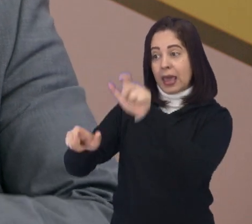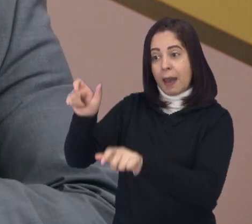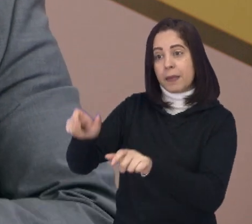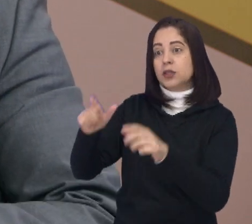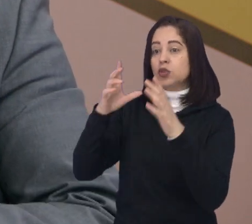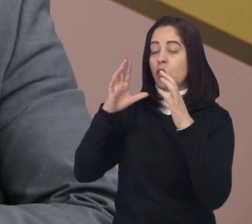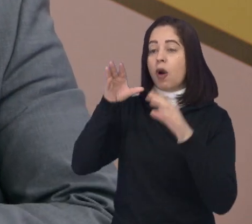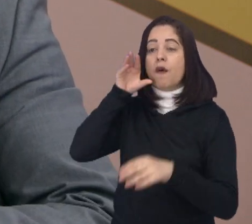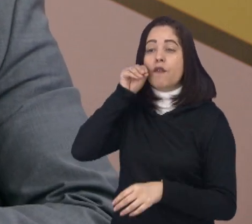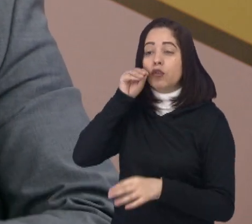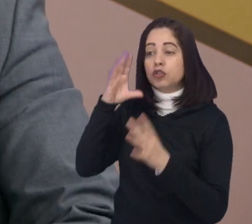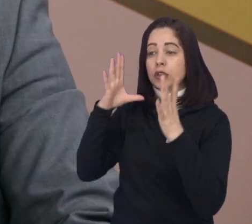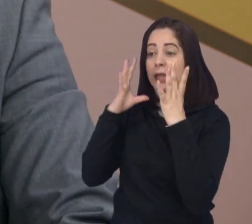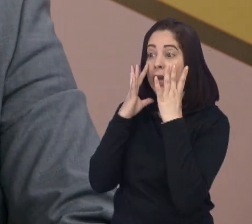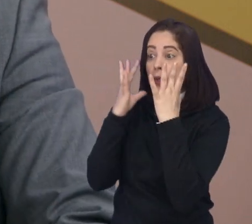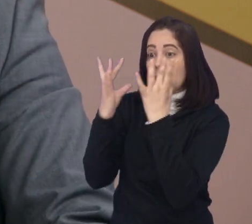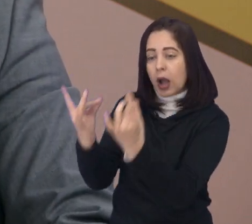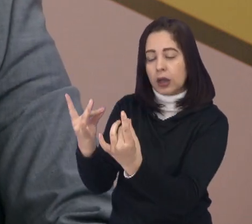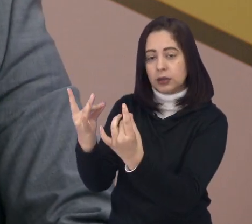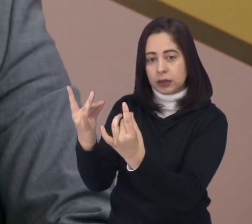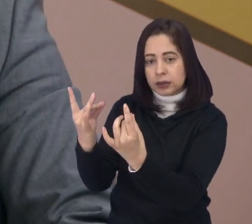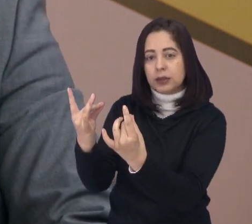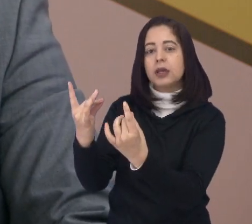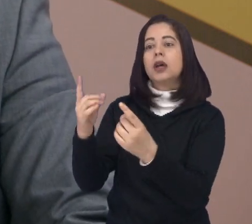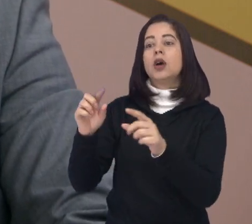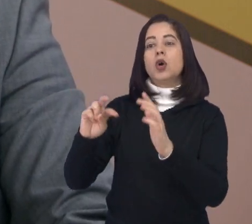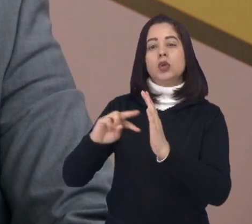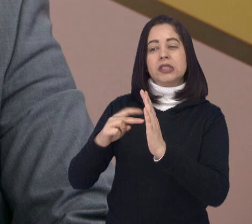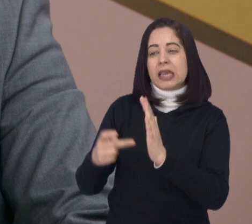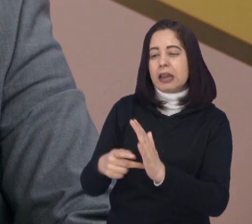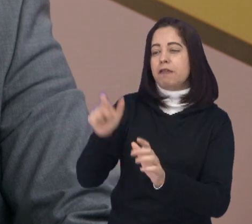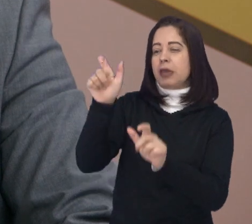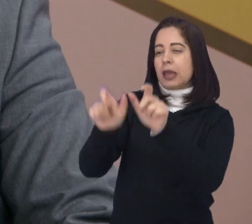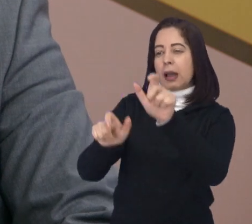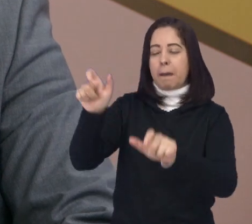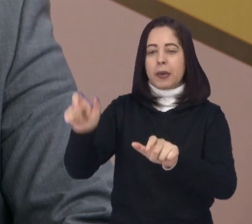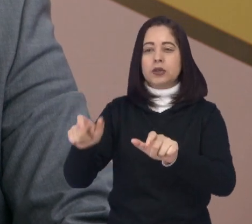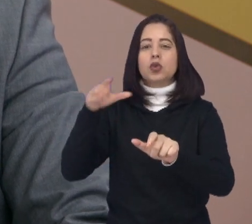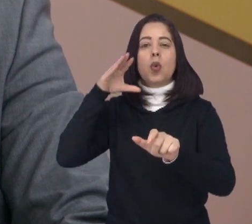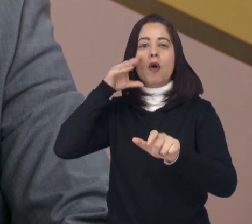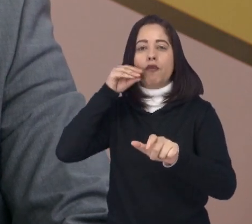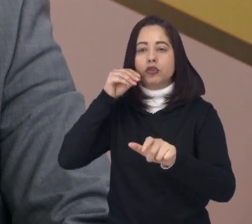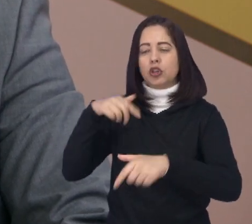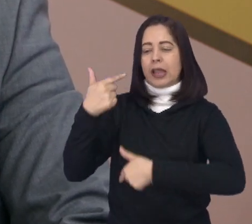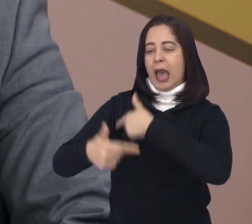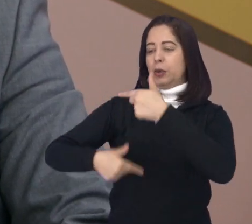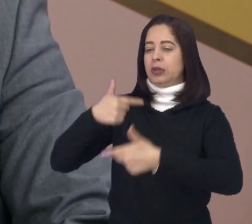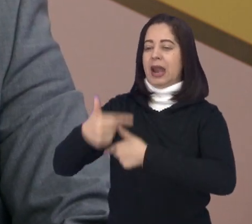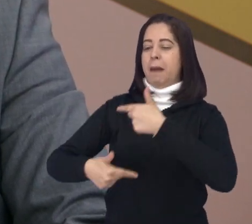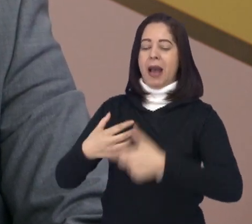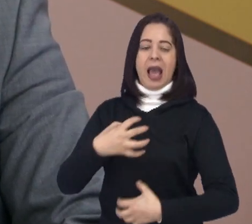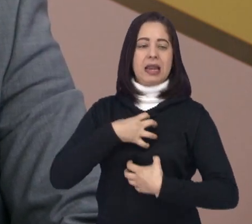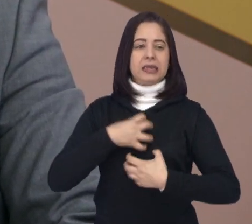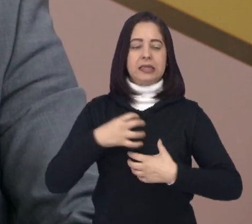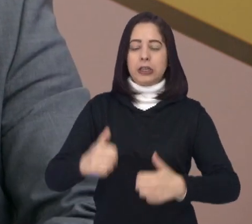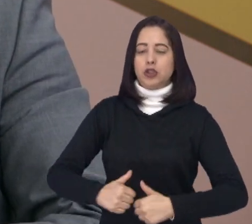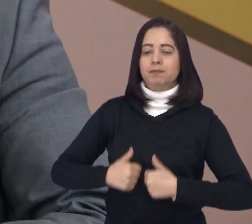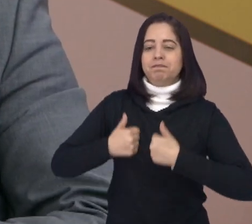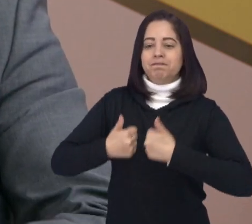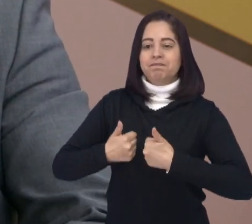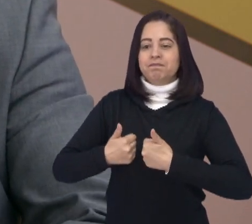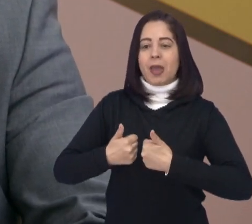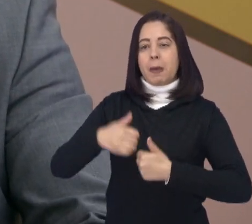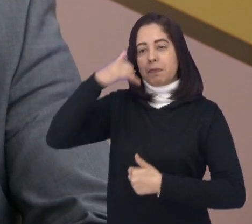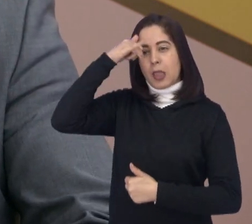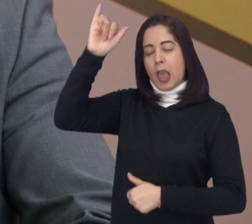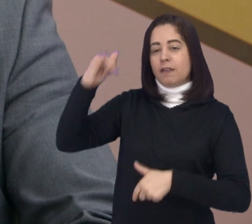a saúde até o trabalhador significa mais produtividade, menor risco de acidentes, menor risco de absenteísmo. E, quer dizer,